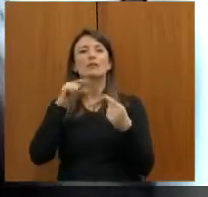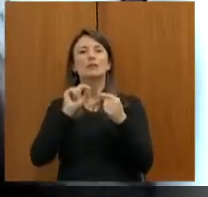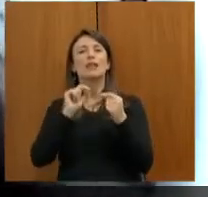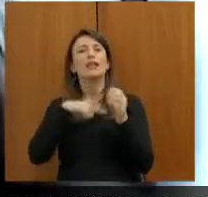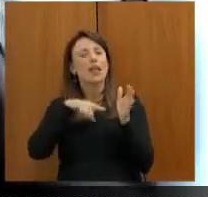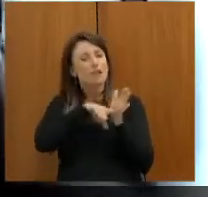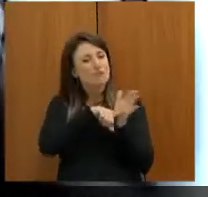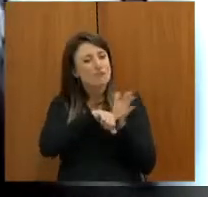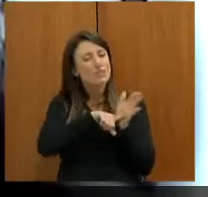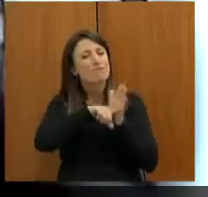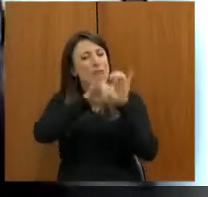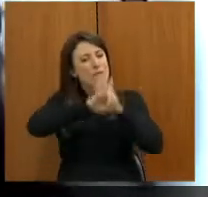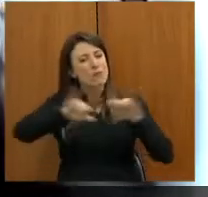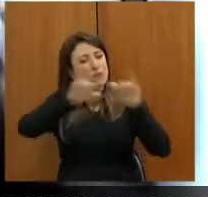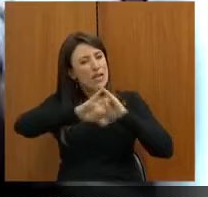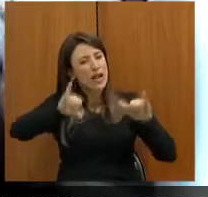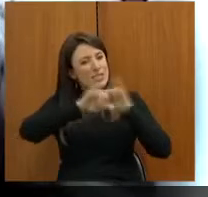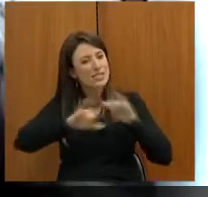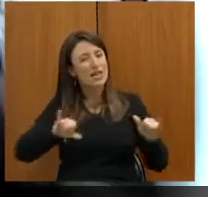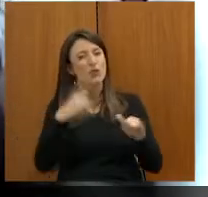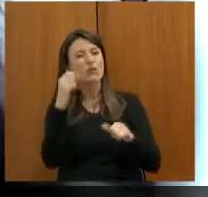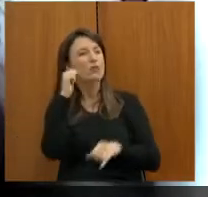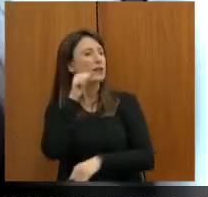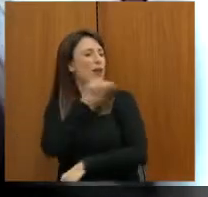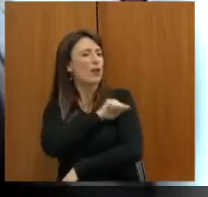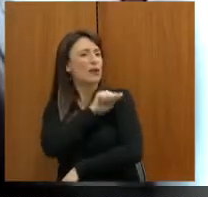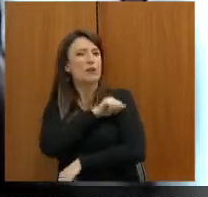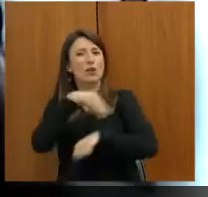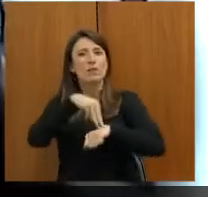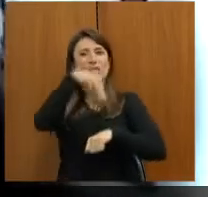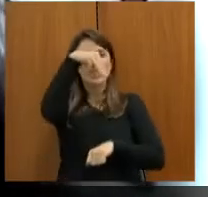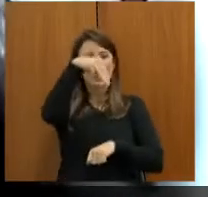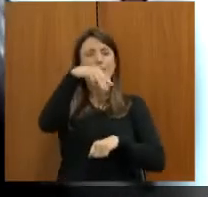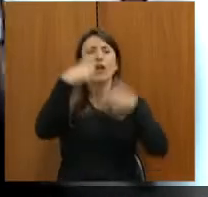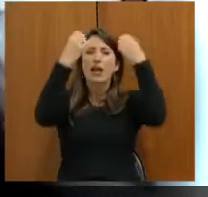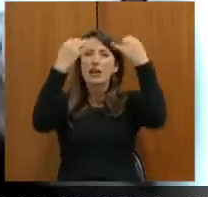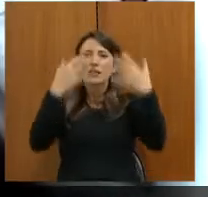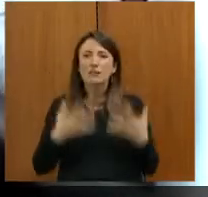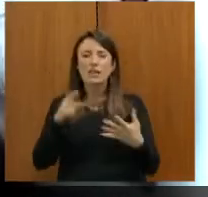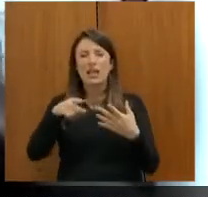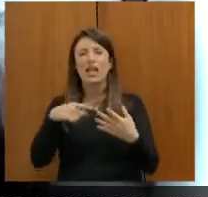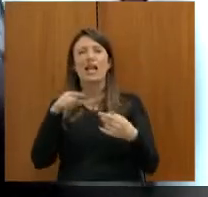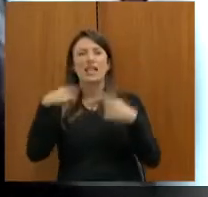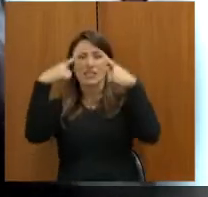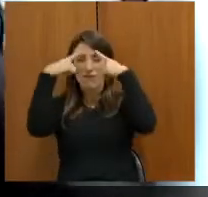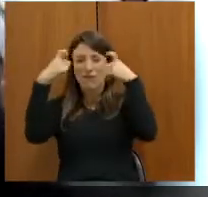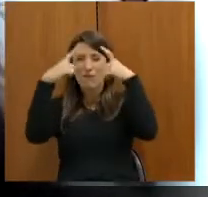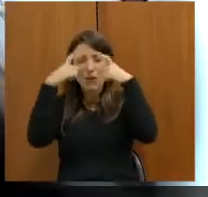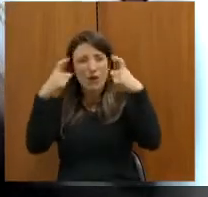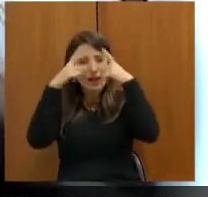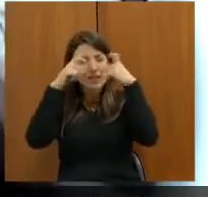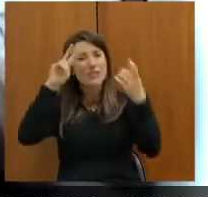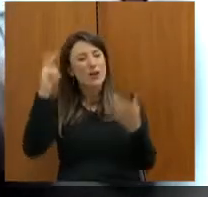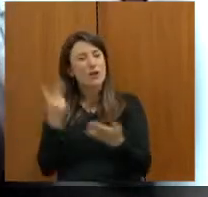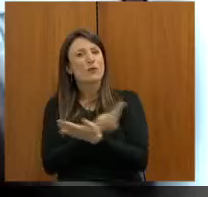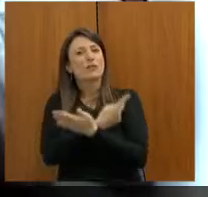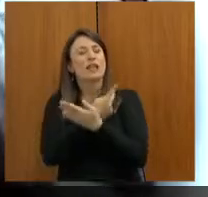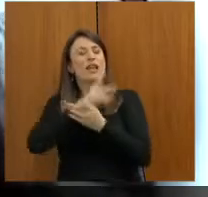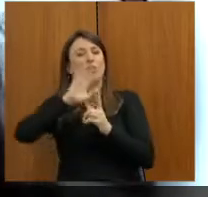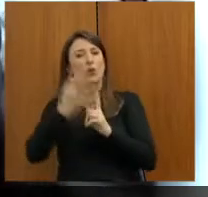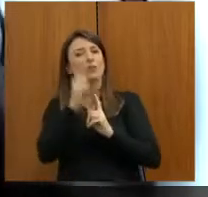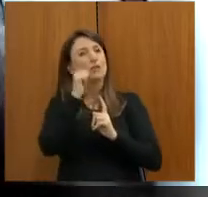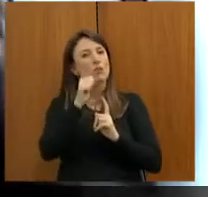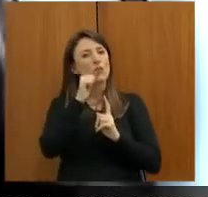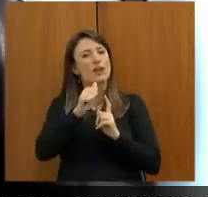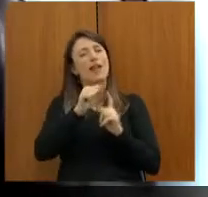da que tem um item fala muito sobre isso né sobre essa violência simbólica da mulher no campo que ainda é tão presente